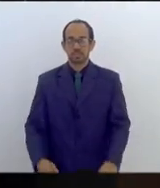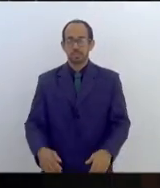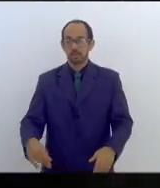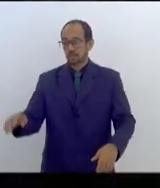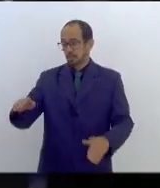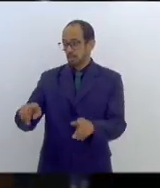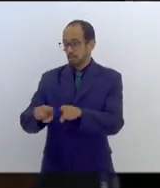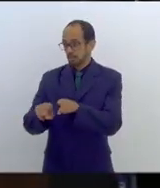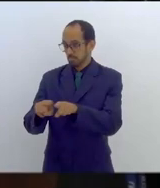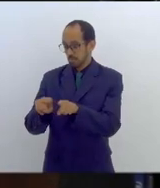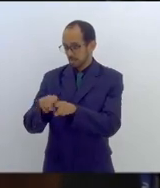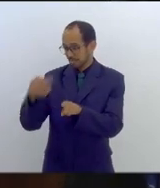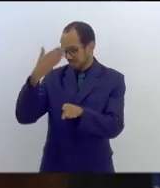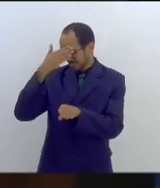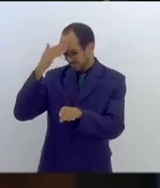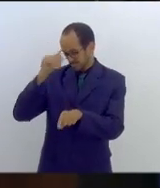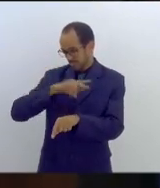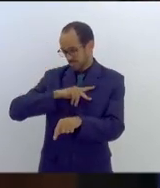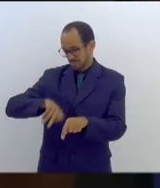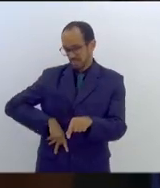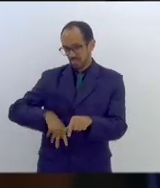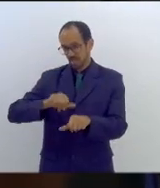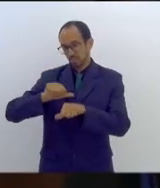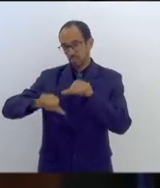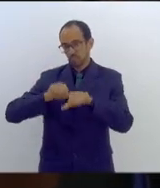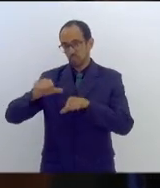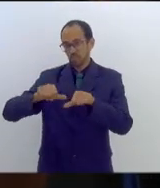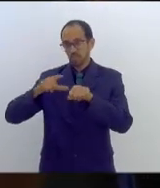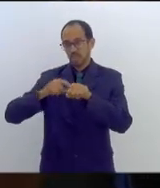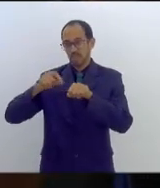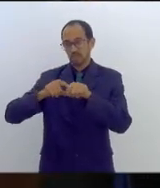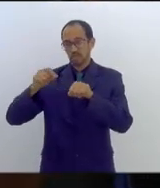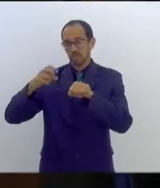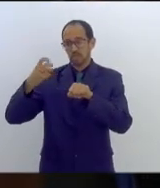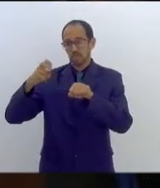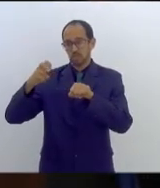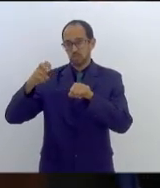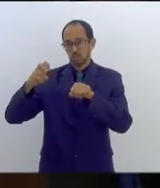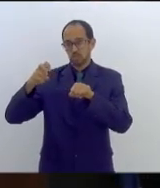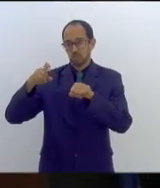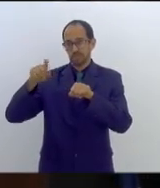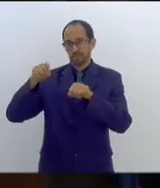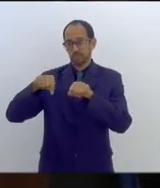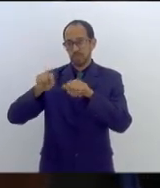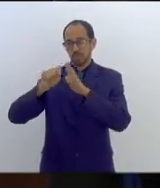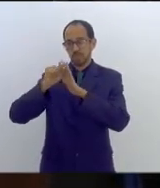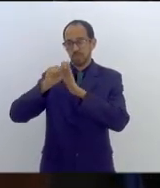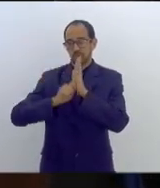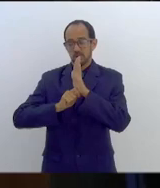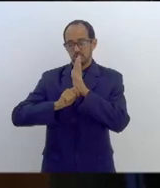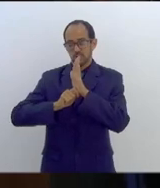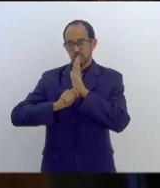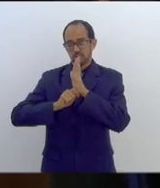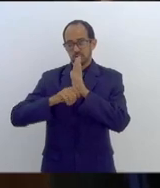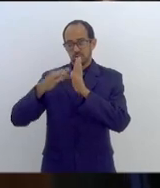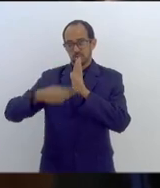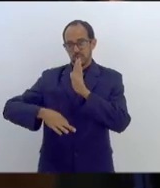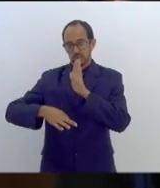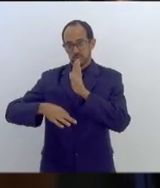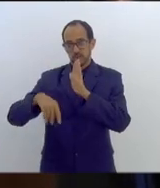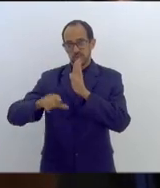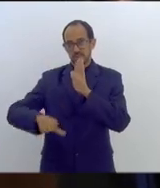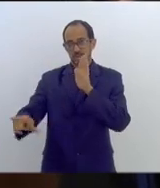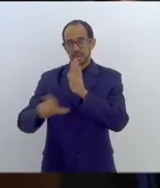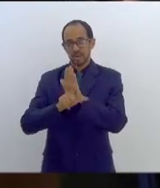aqui, estamos modificando o artigo 5º para dar a redação correta. Esta lei entra